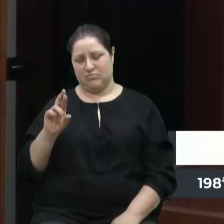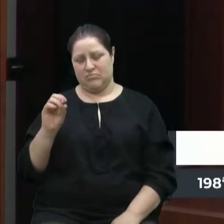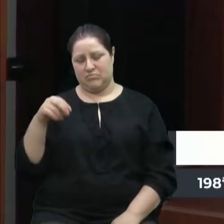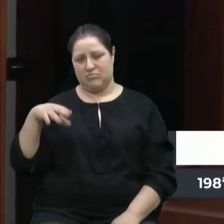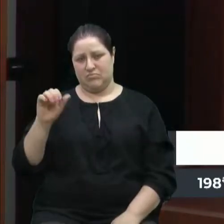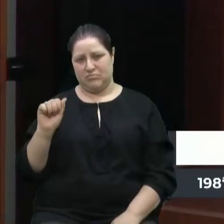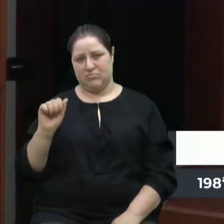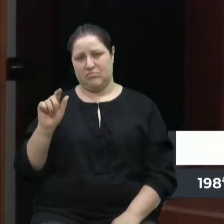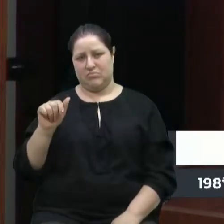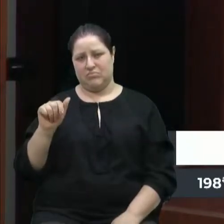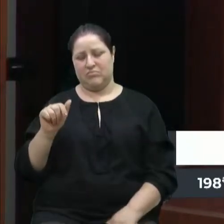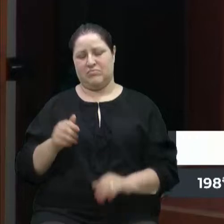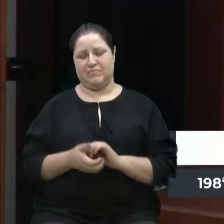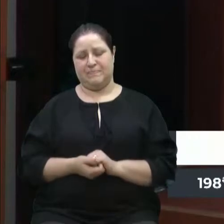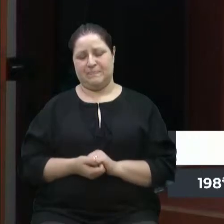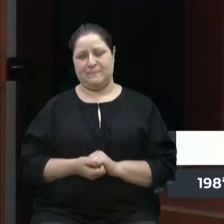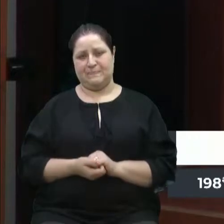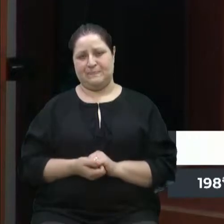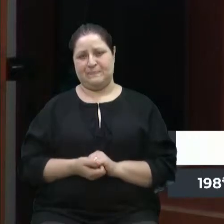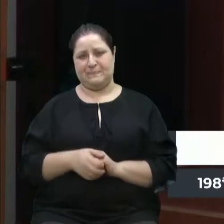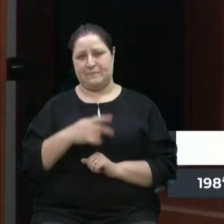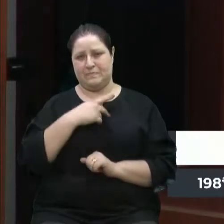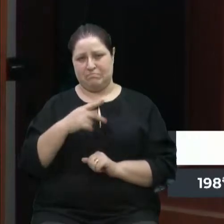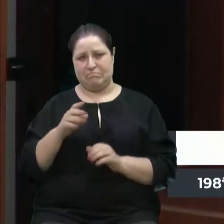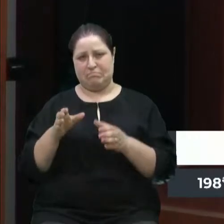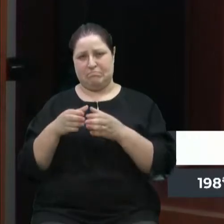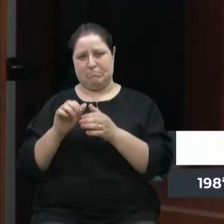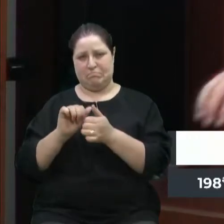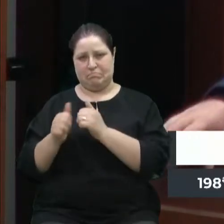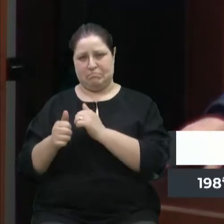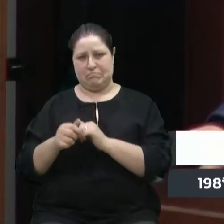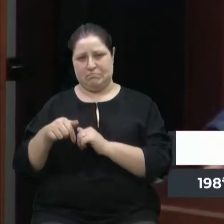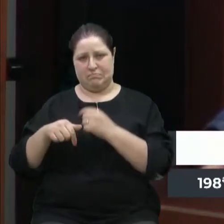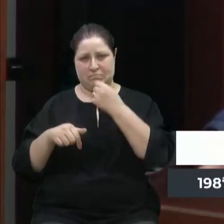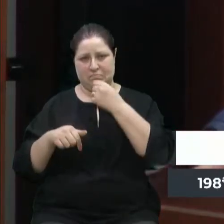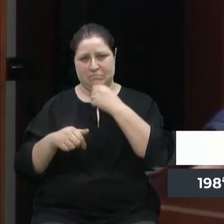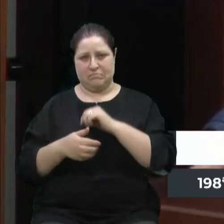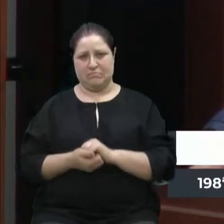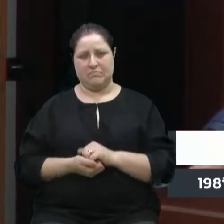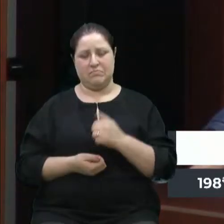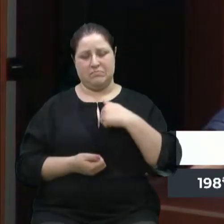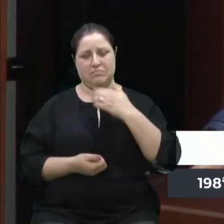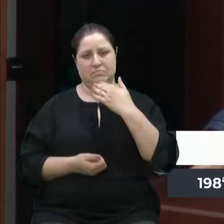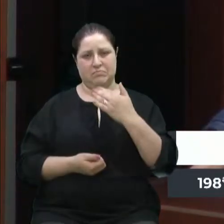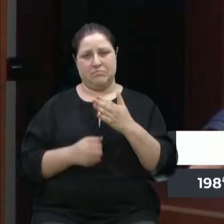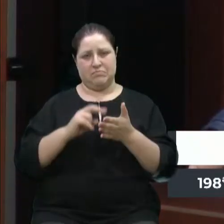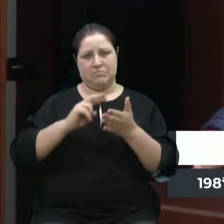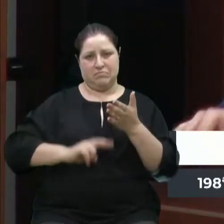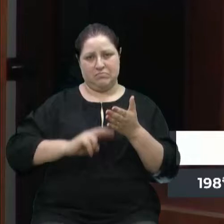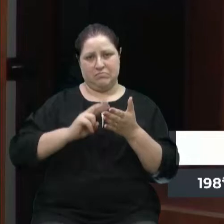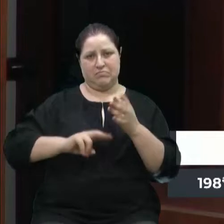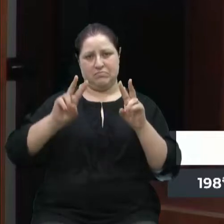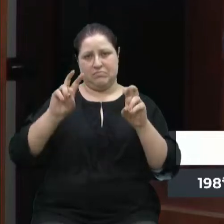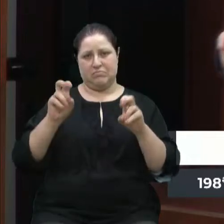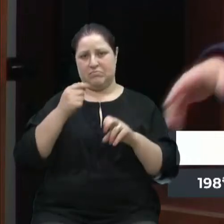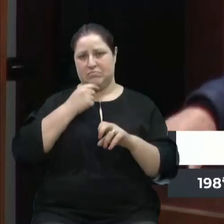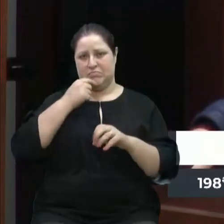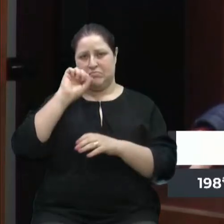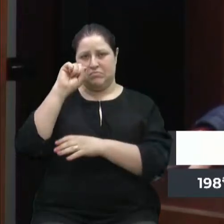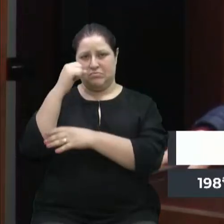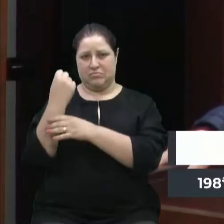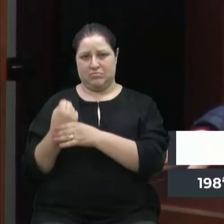Então, senhora presidente, senhores vereadores, faço questão de fazer a leitura dessa solicitação do Caxias do Sul Basquete. Eu sei que